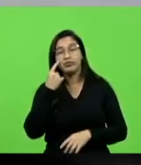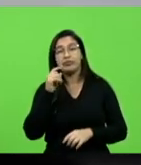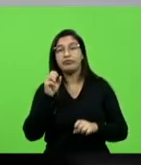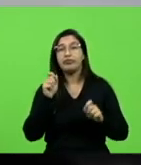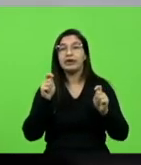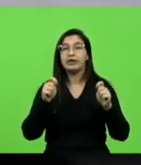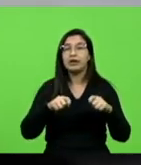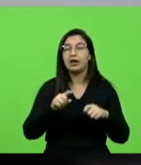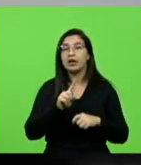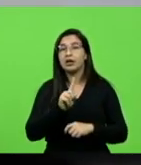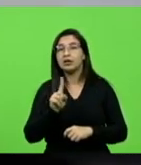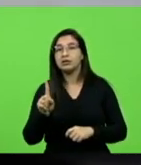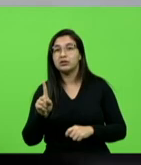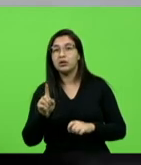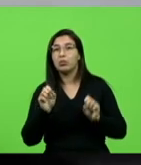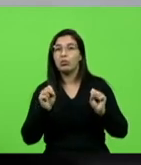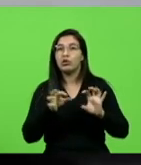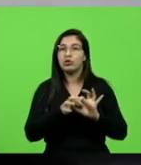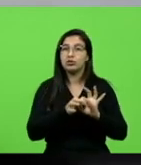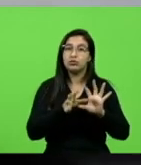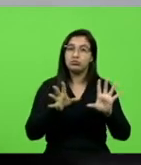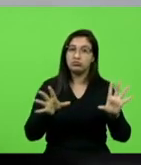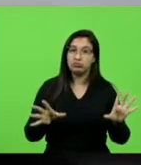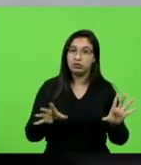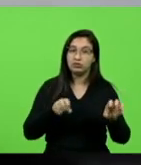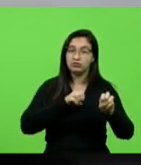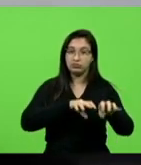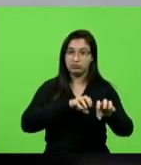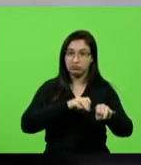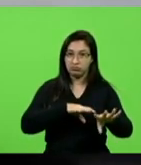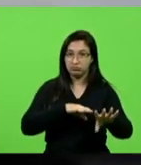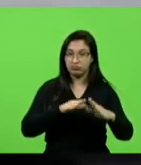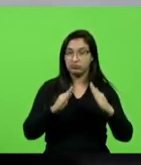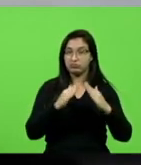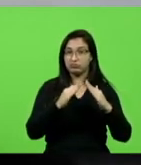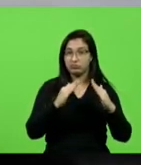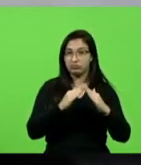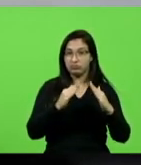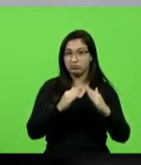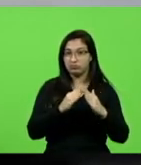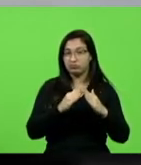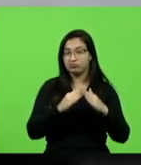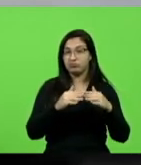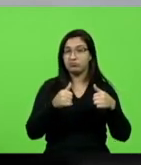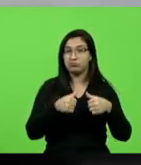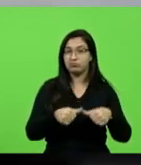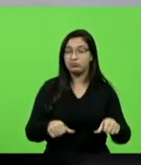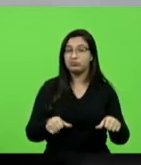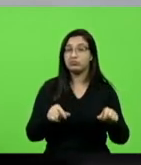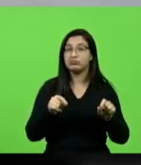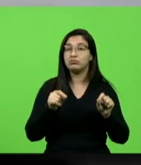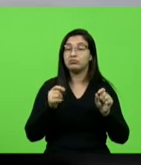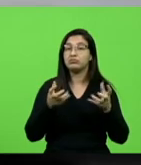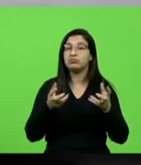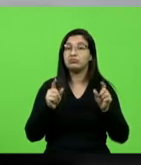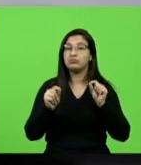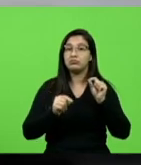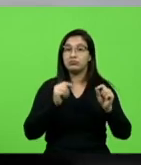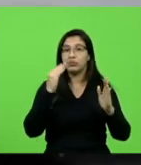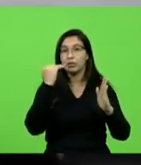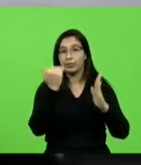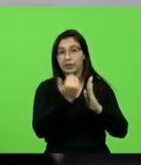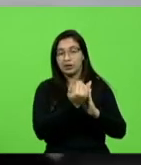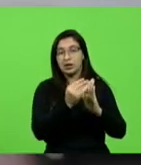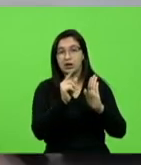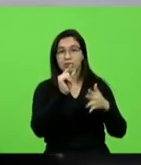essa modalidade de ensino de educação domiciliar se estabelecer, requer-se, obviamente, o cumprimento dos